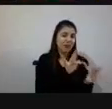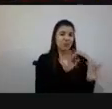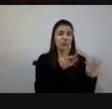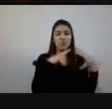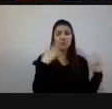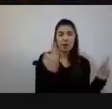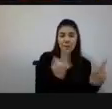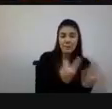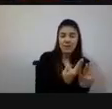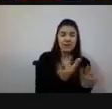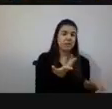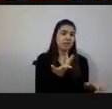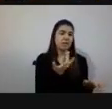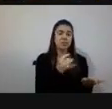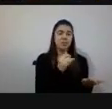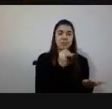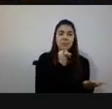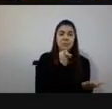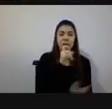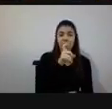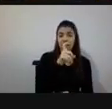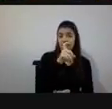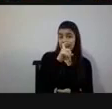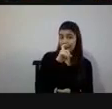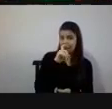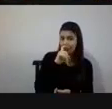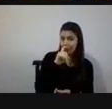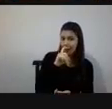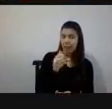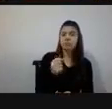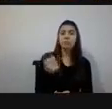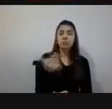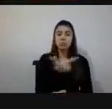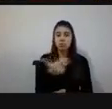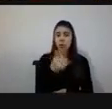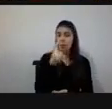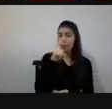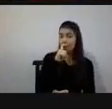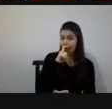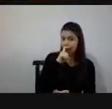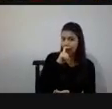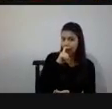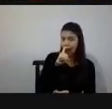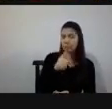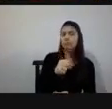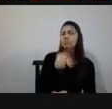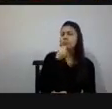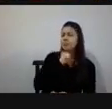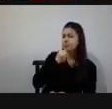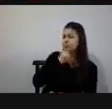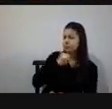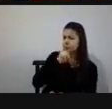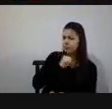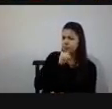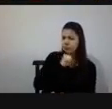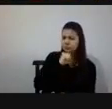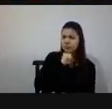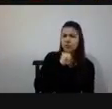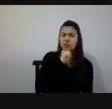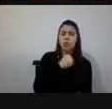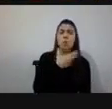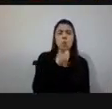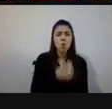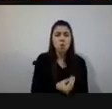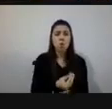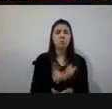padrastos, depois avô, tio, primo, irmão mais velho, lamentavelmente. Então é preciso primeiro saber disso,